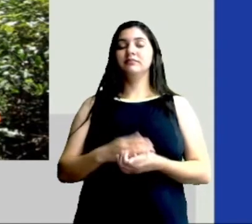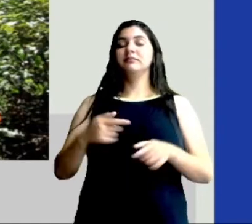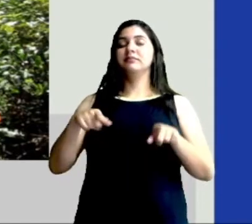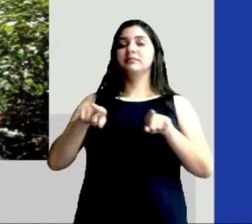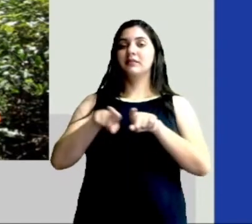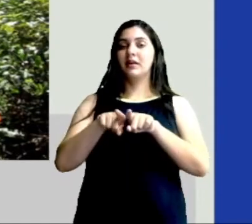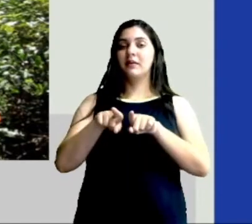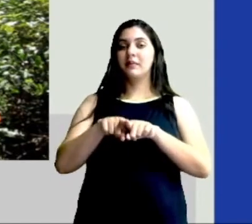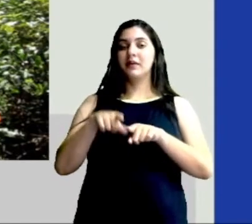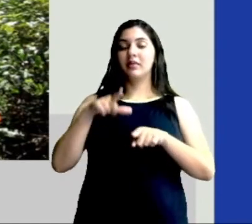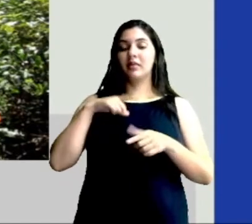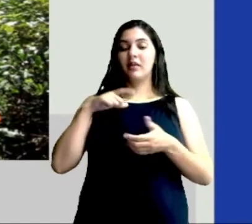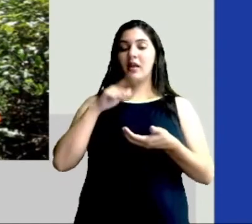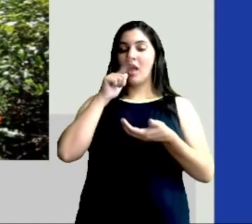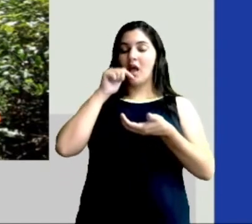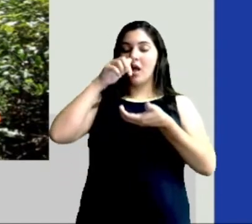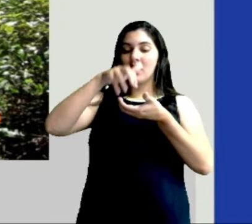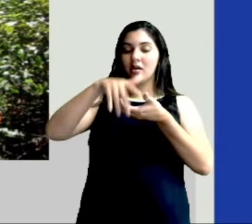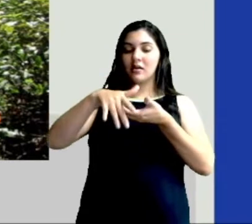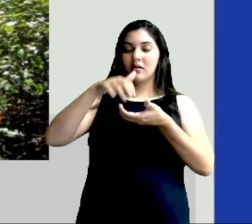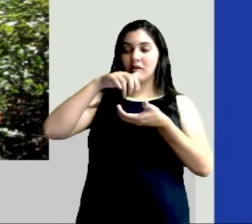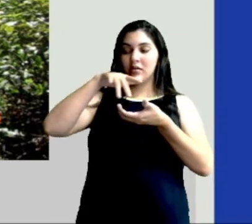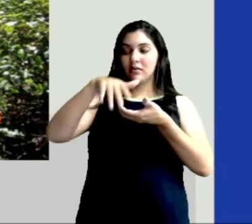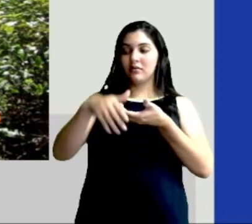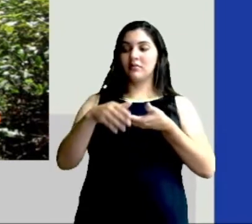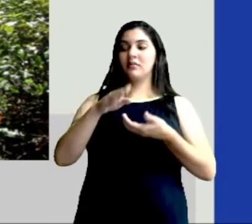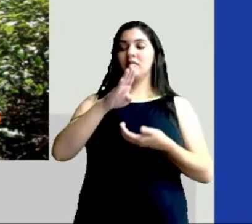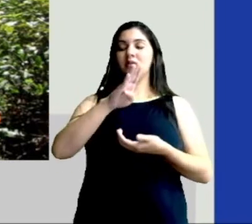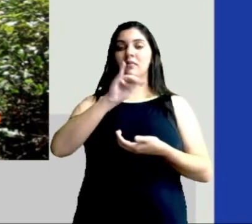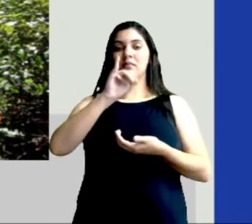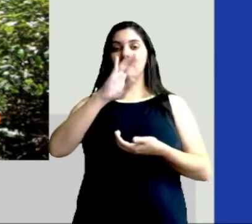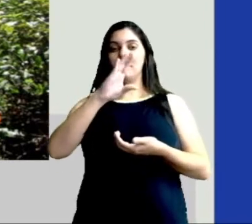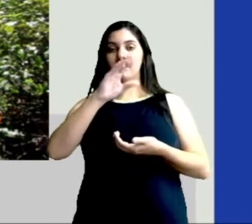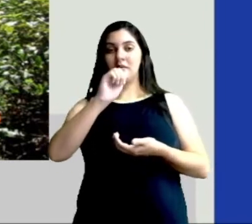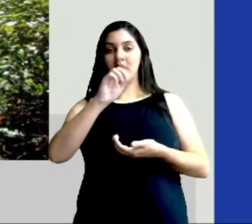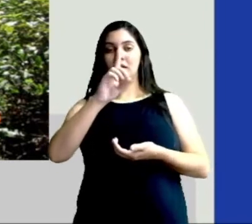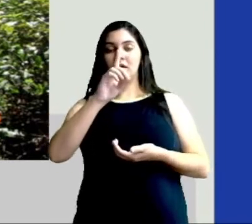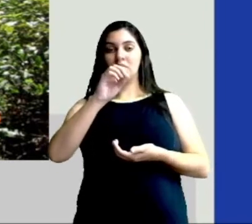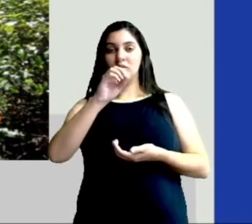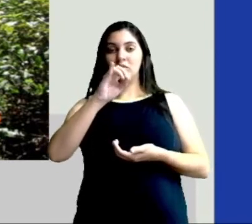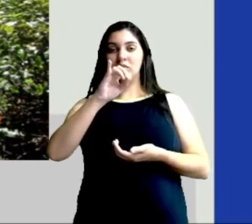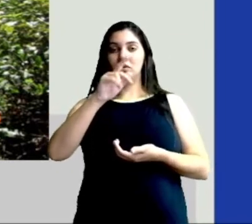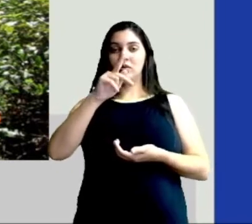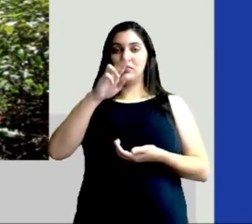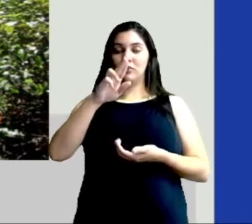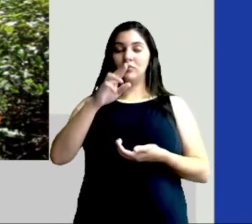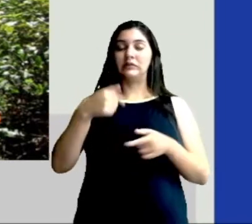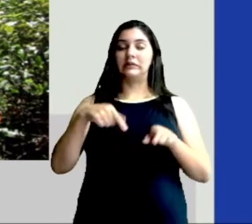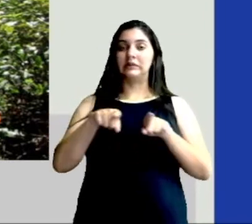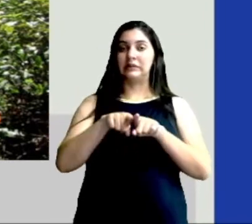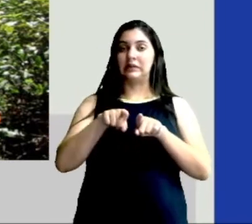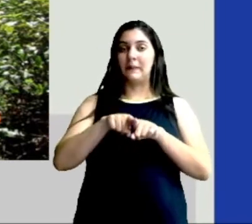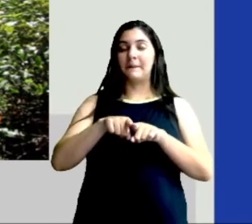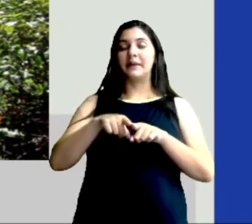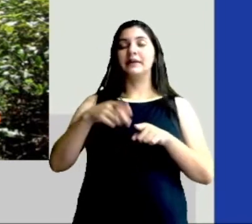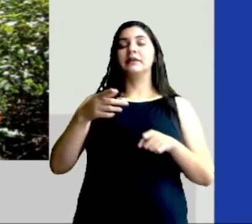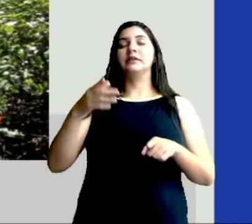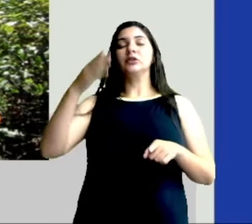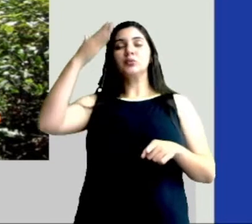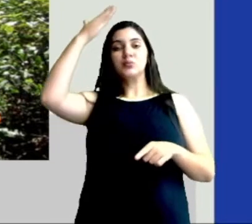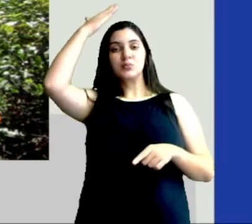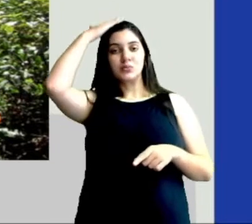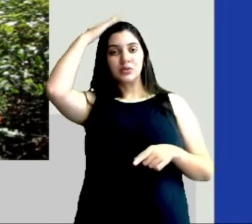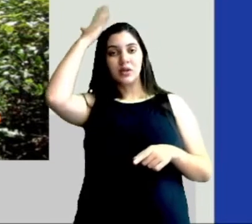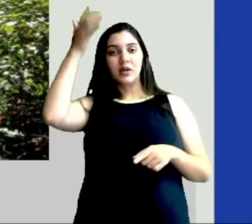Nós temos a Cachoeira Bica do Ipu, no Ceará, que é essa paisagem também da mata, mais ligada a